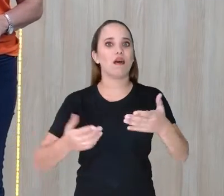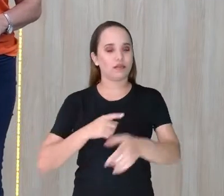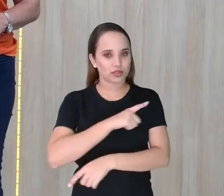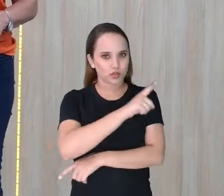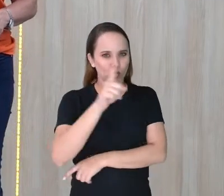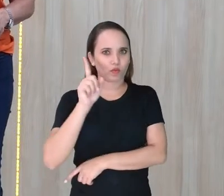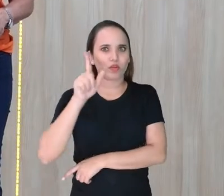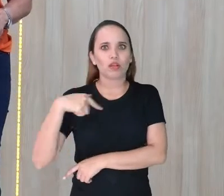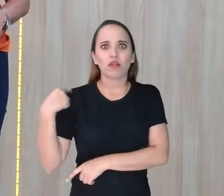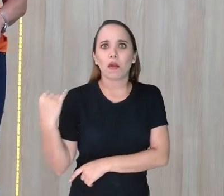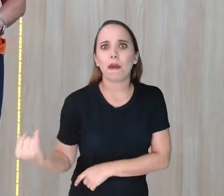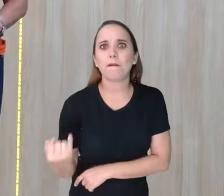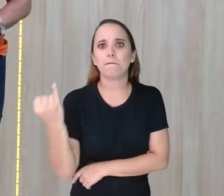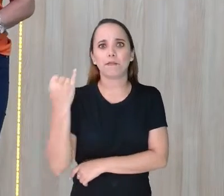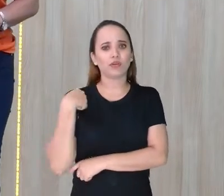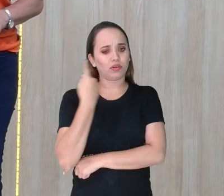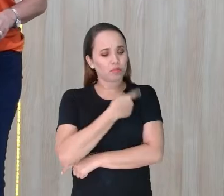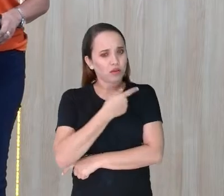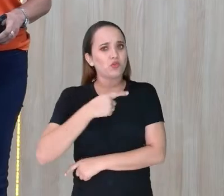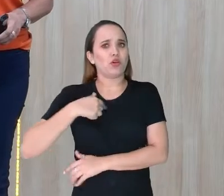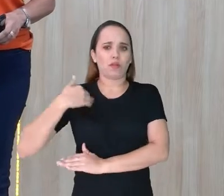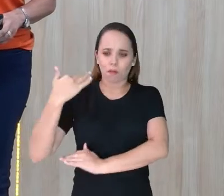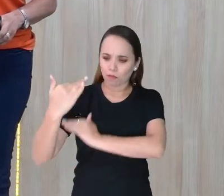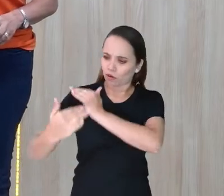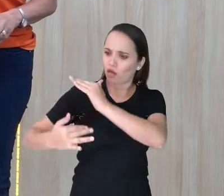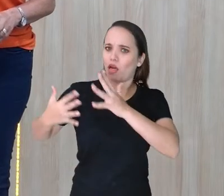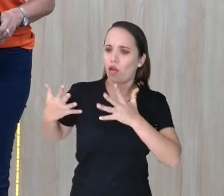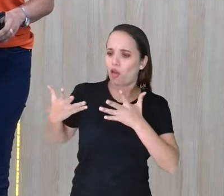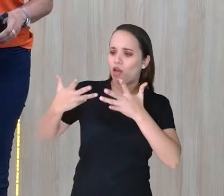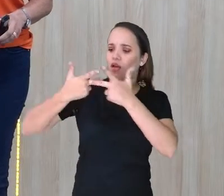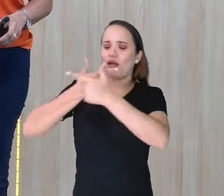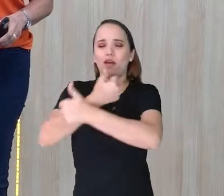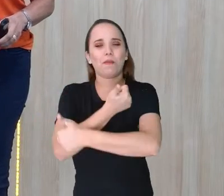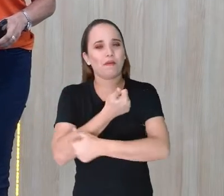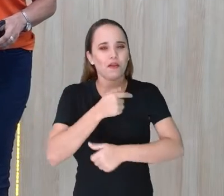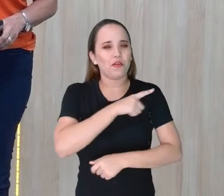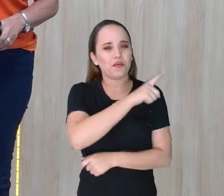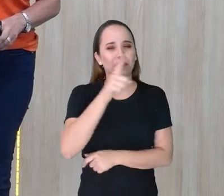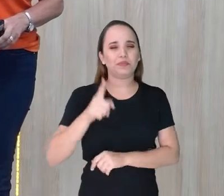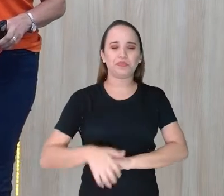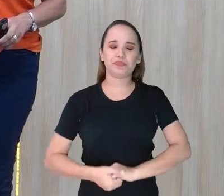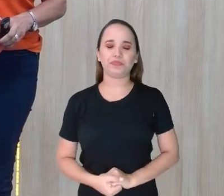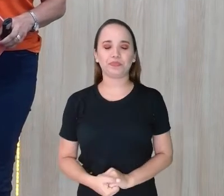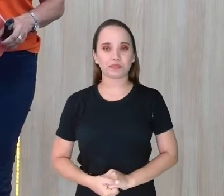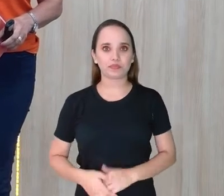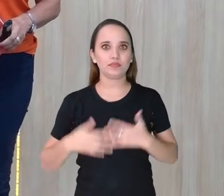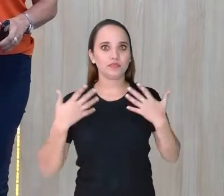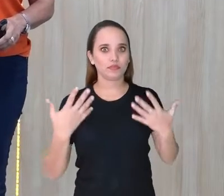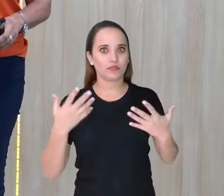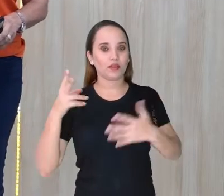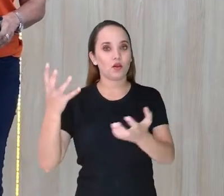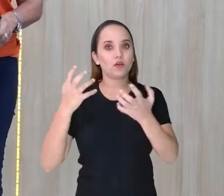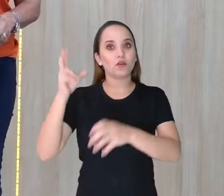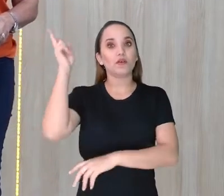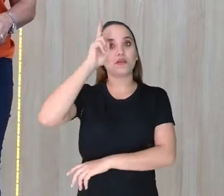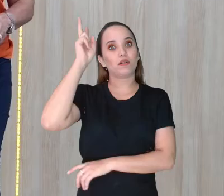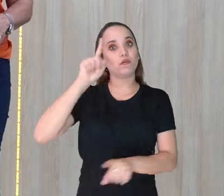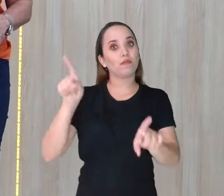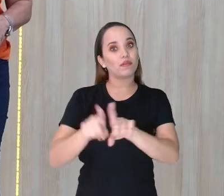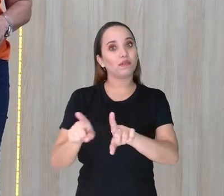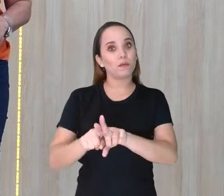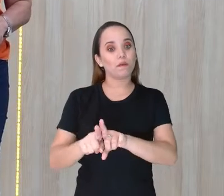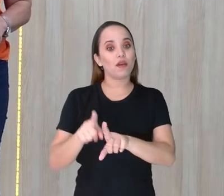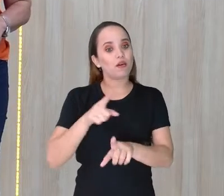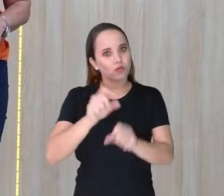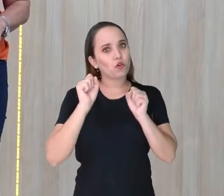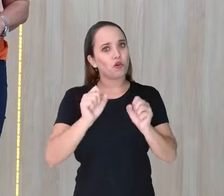muito importante para cada dia eu poder melhorar as minhas aulas e chegar mais pertinho de vocês. Lembrando que vocês também podem assistir às